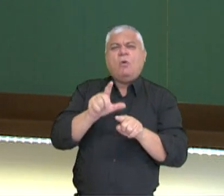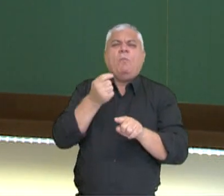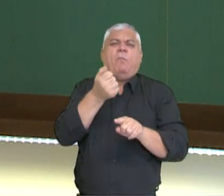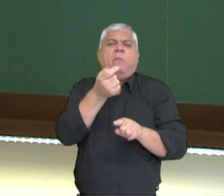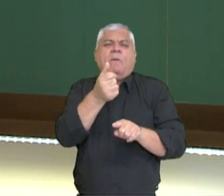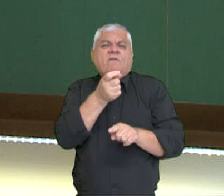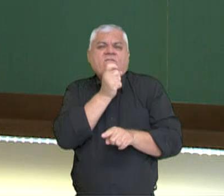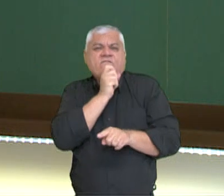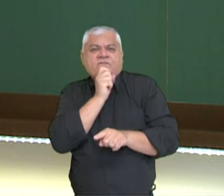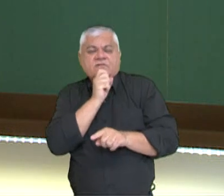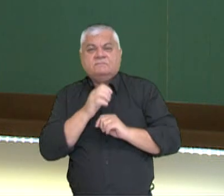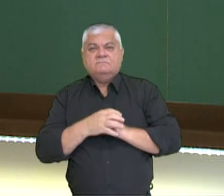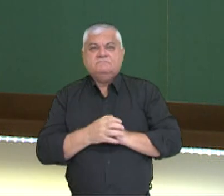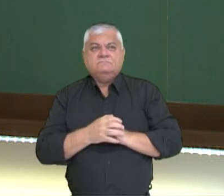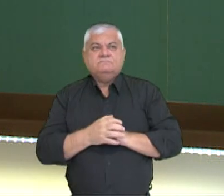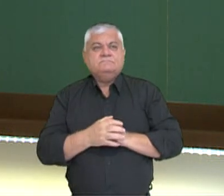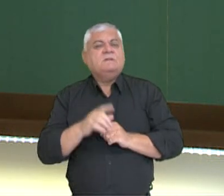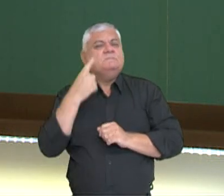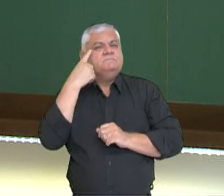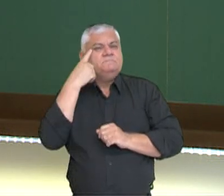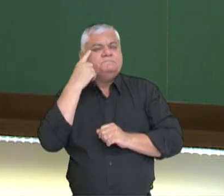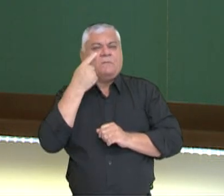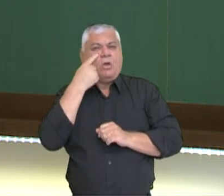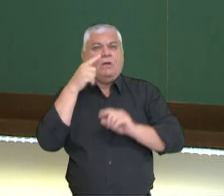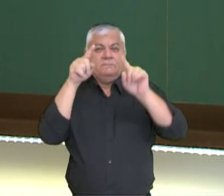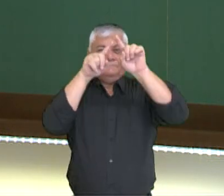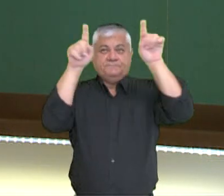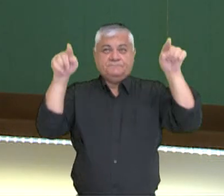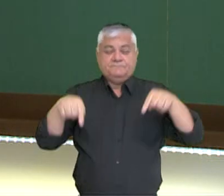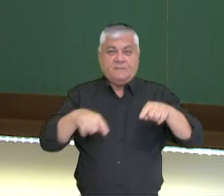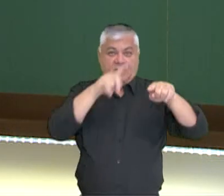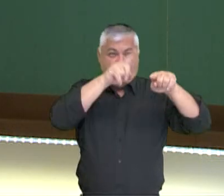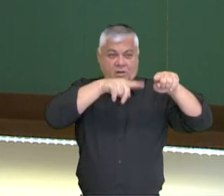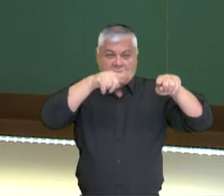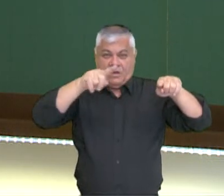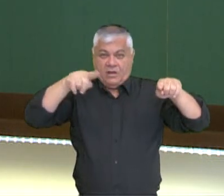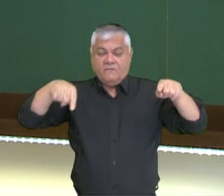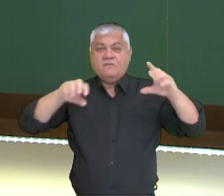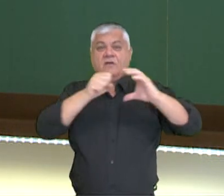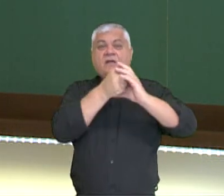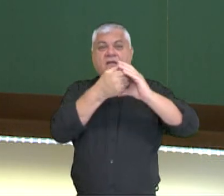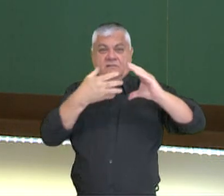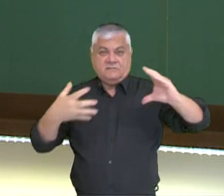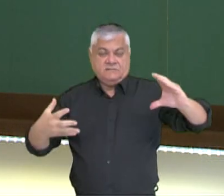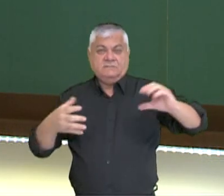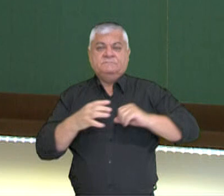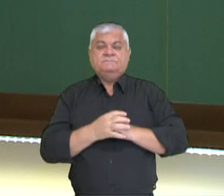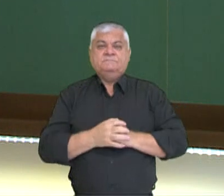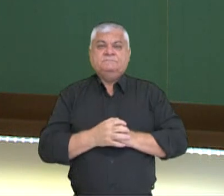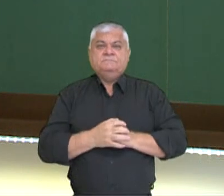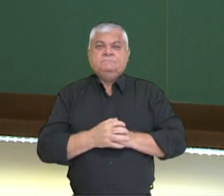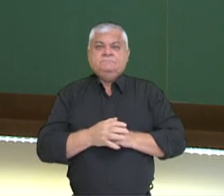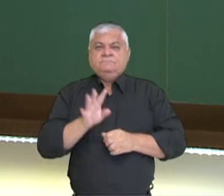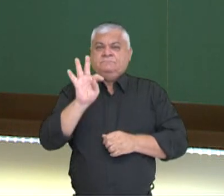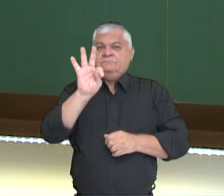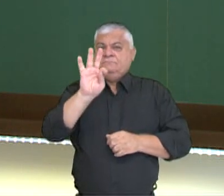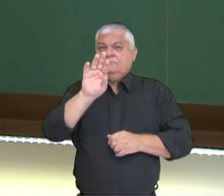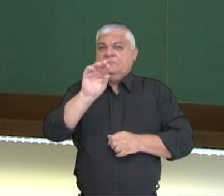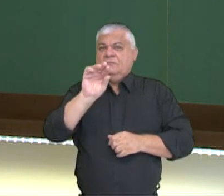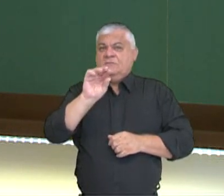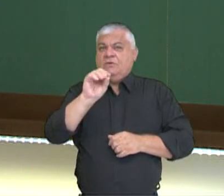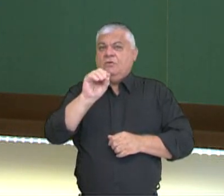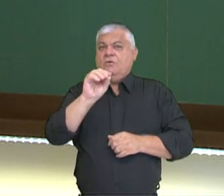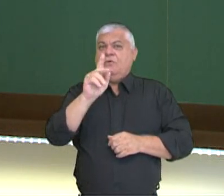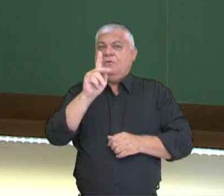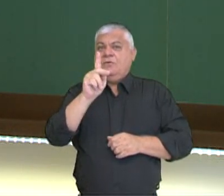tá? E aí, pensando nisso, vamos conhecer um pouquinho algumas características desses tipos climáticos. No clima tropical, nós temos aquela ideia